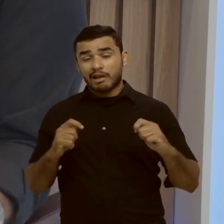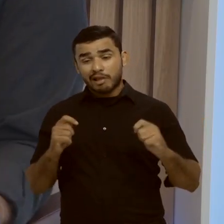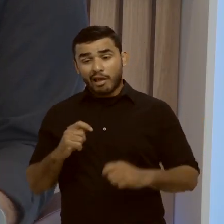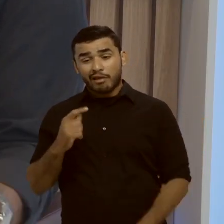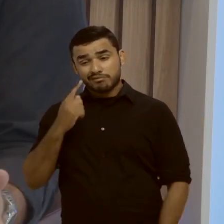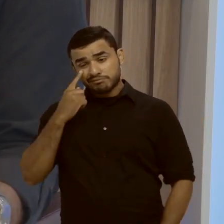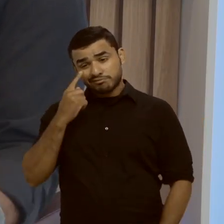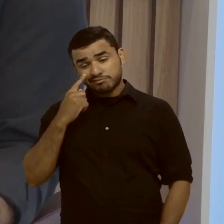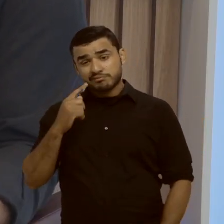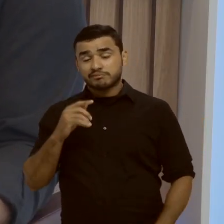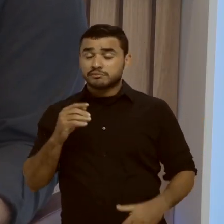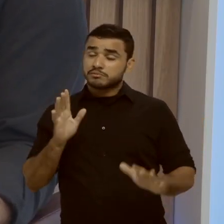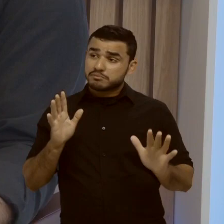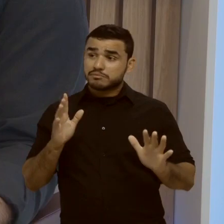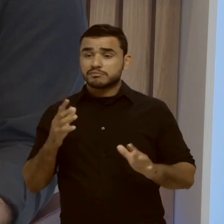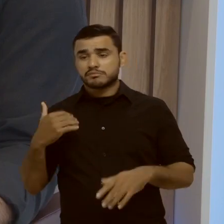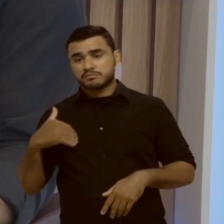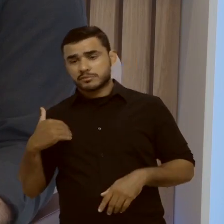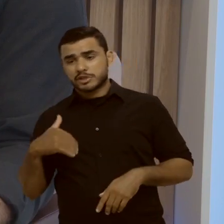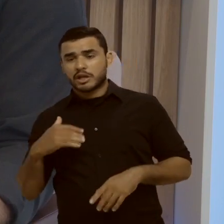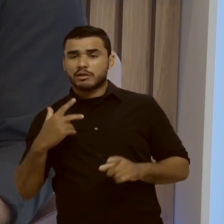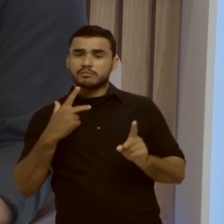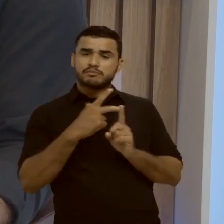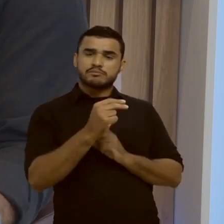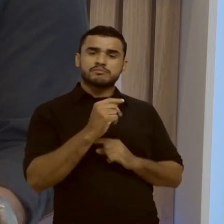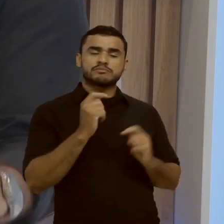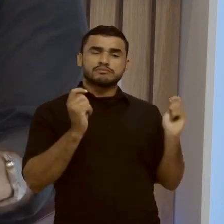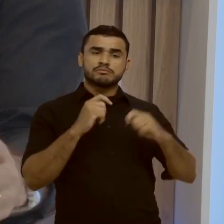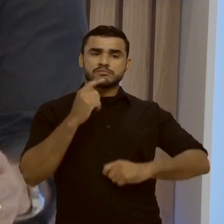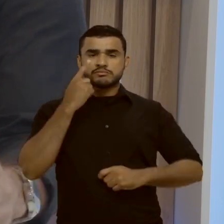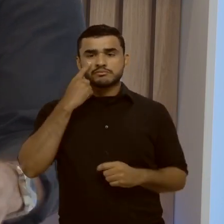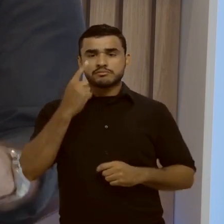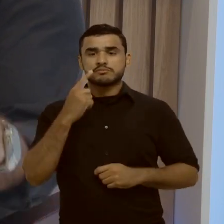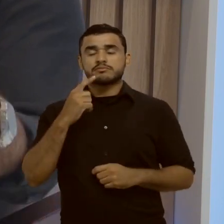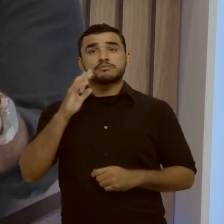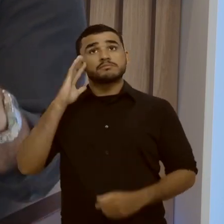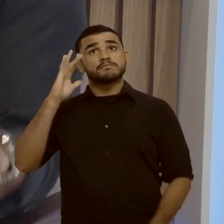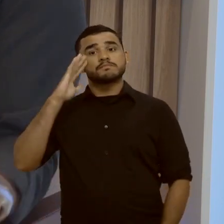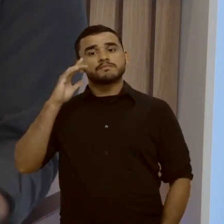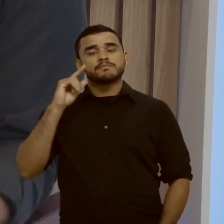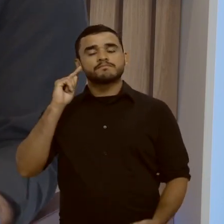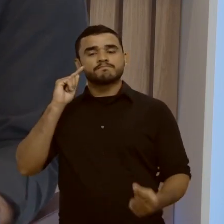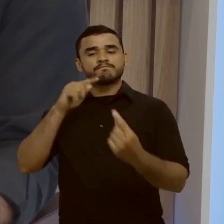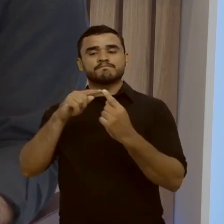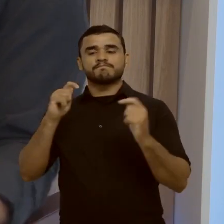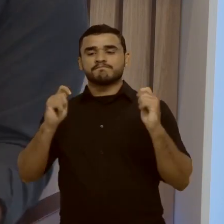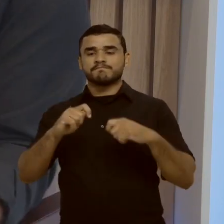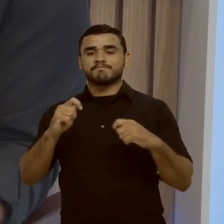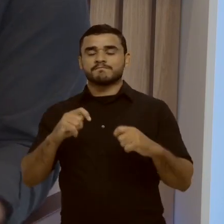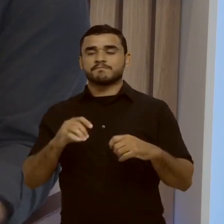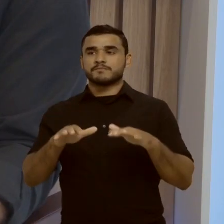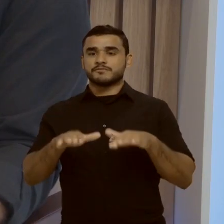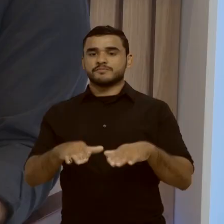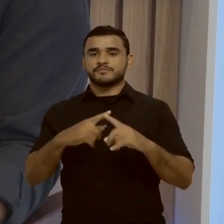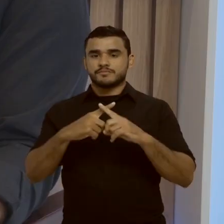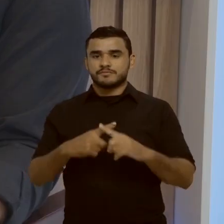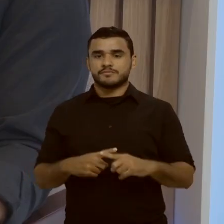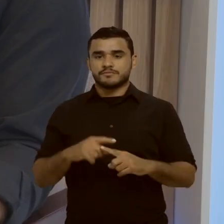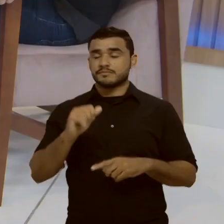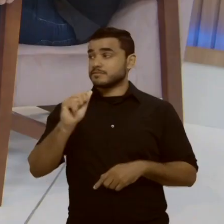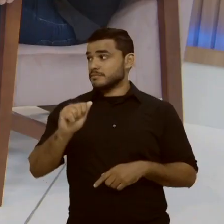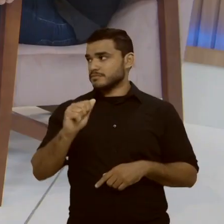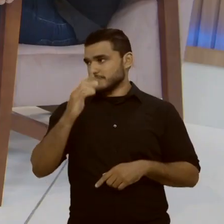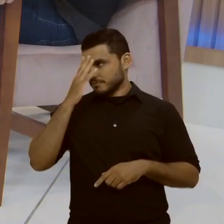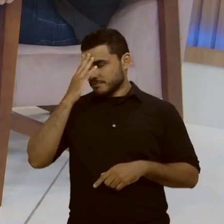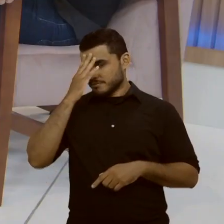relação ao Ceará, pode ser que o Ceará consiga um resultado positivo e volte a sonhar por permanecer na primeira página de